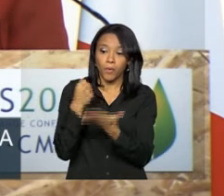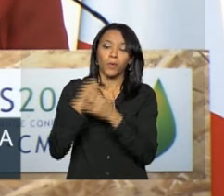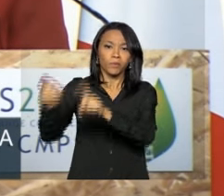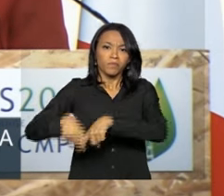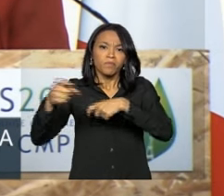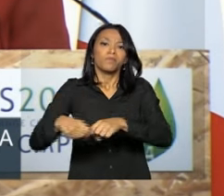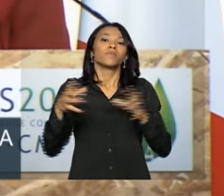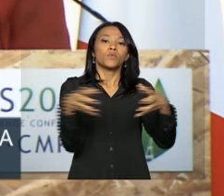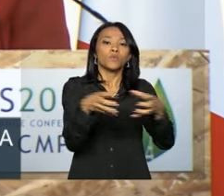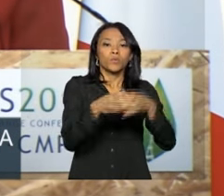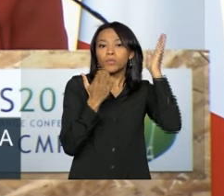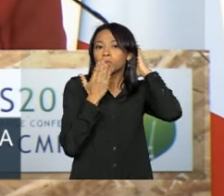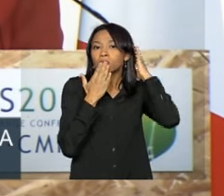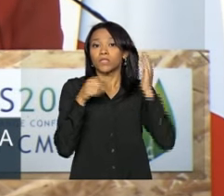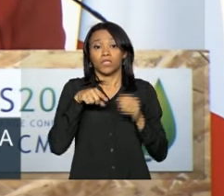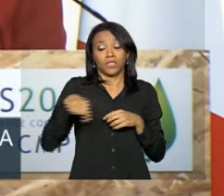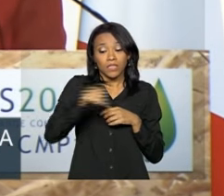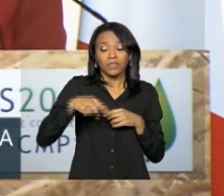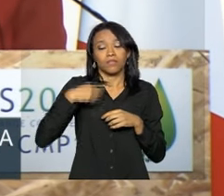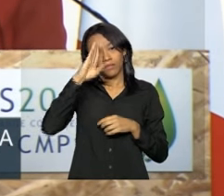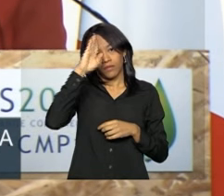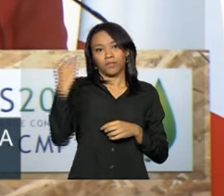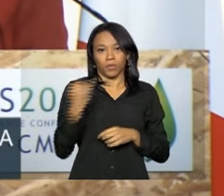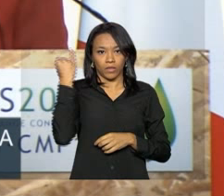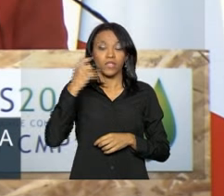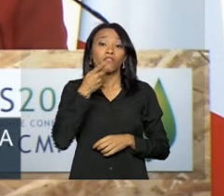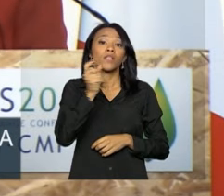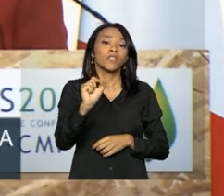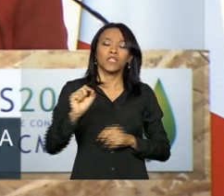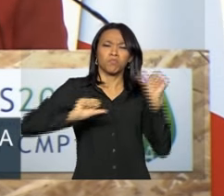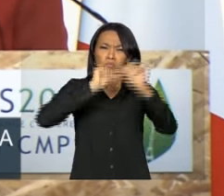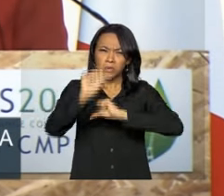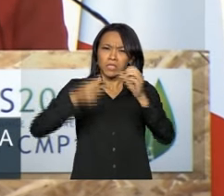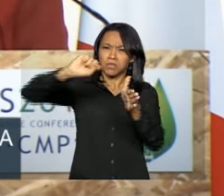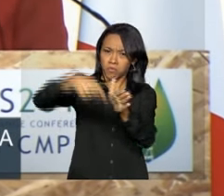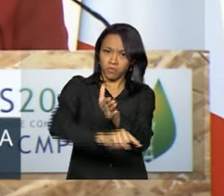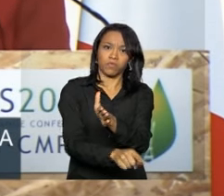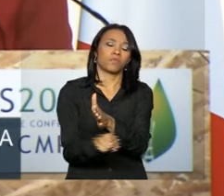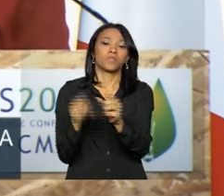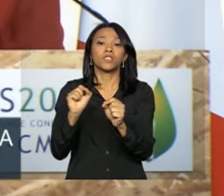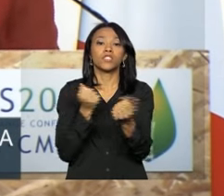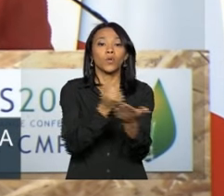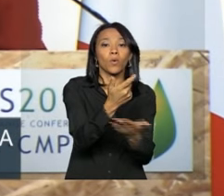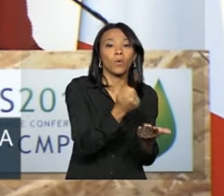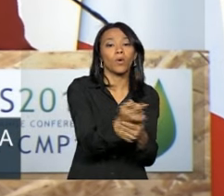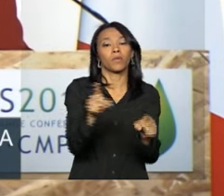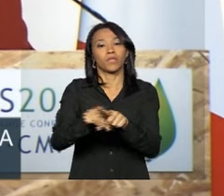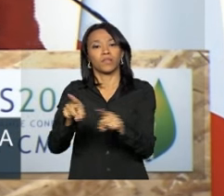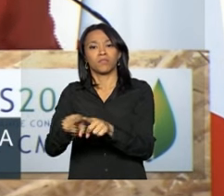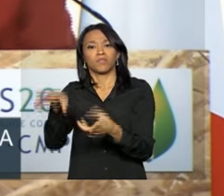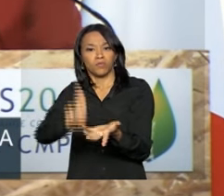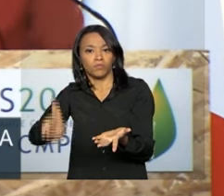povos indígenas é fundamental. Estamos falando de transformações profundas nos padrões de consumo e produção.